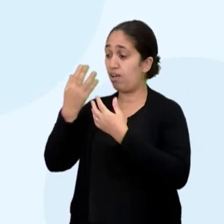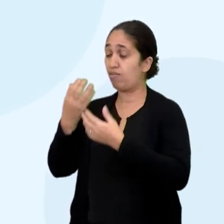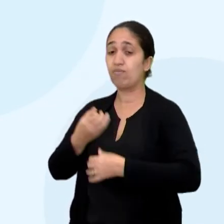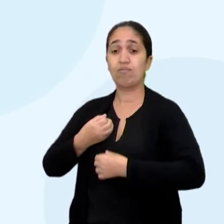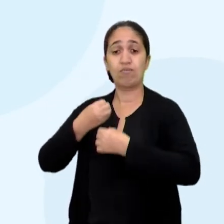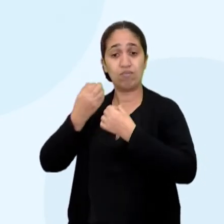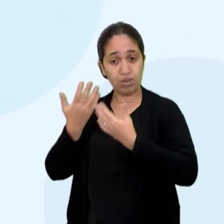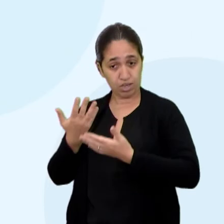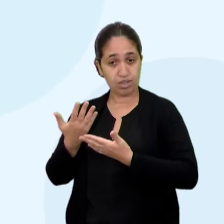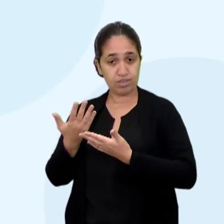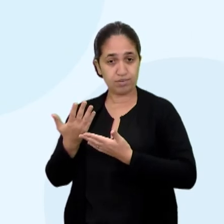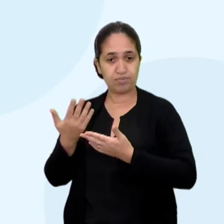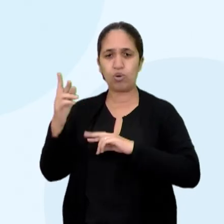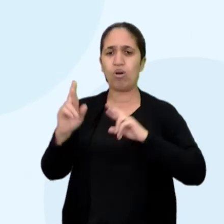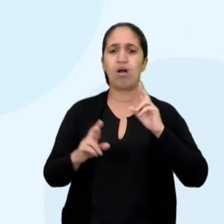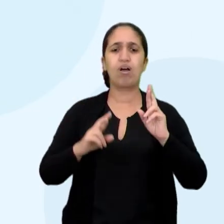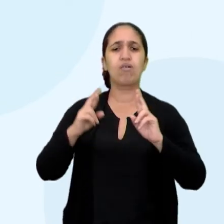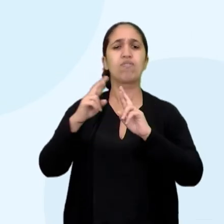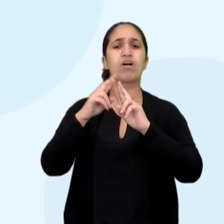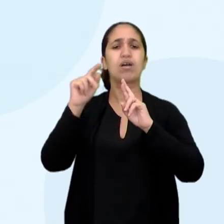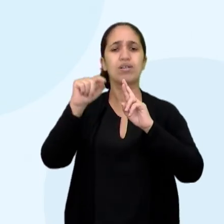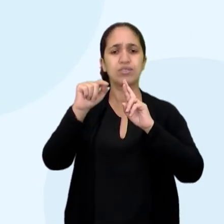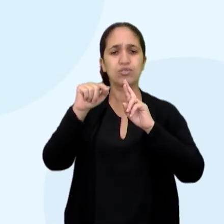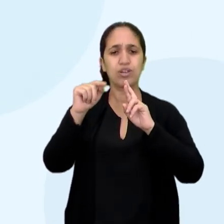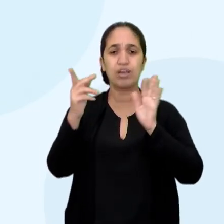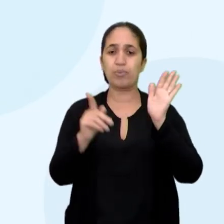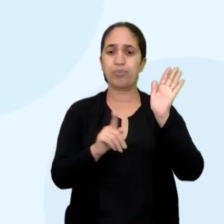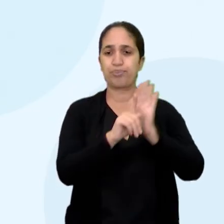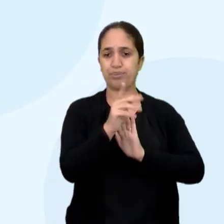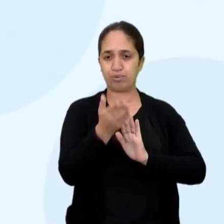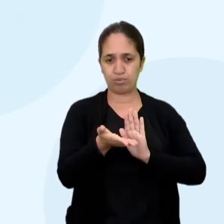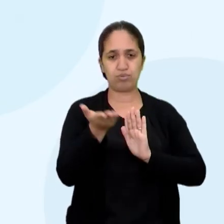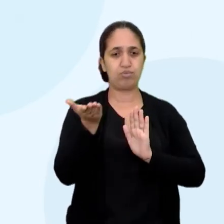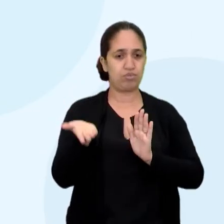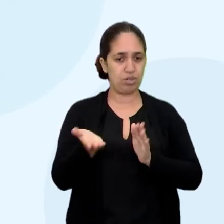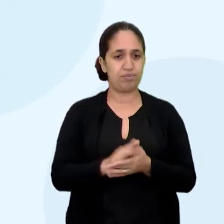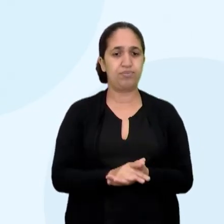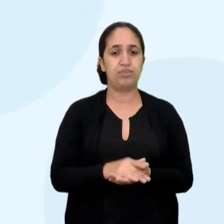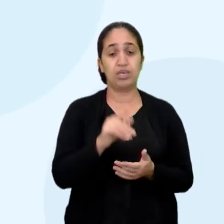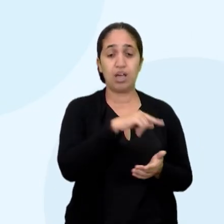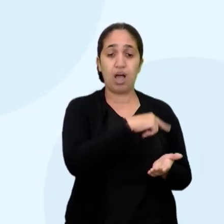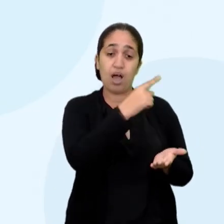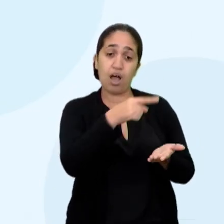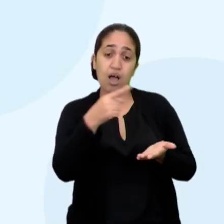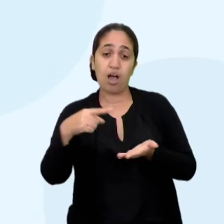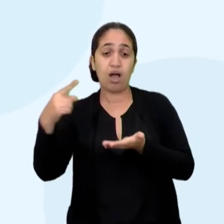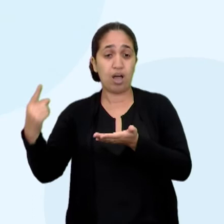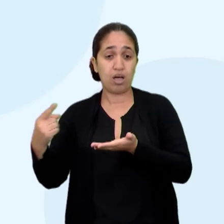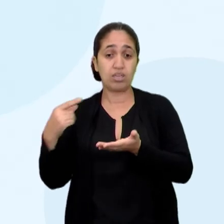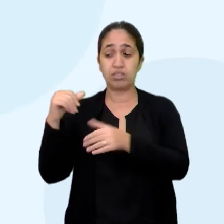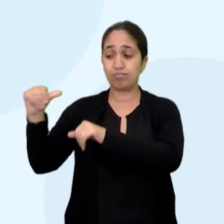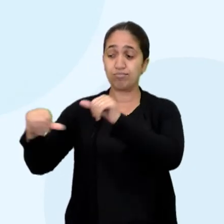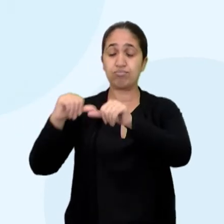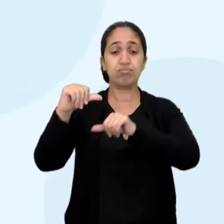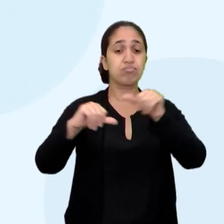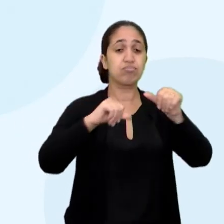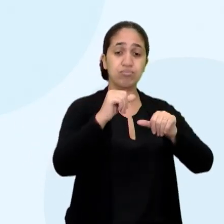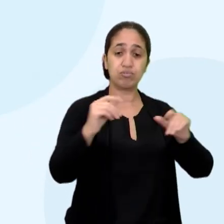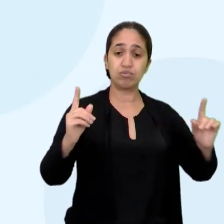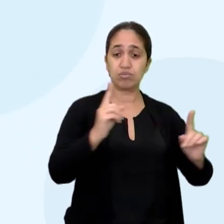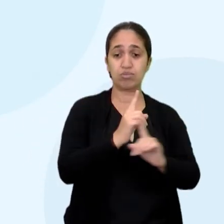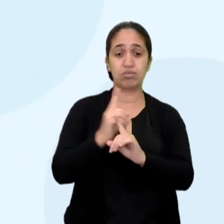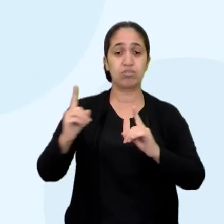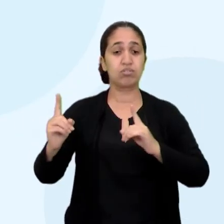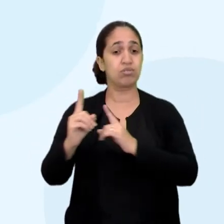suas ideias, tendo como referência a questão colocada no momento anterior. E aí, a cada rodada, os participantes trocam de grupos, sendo